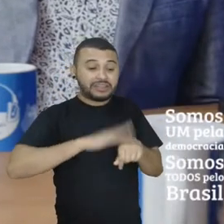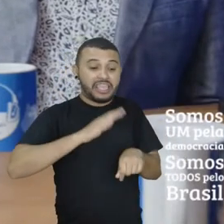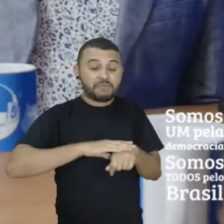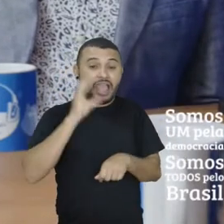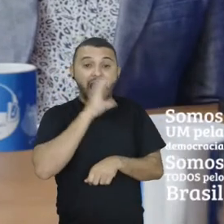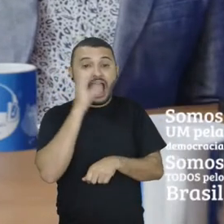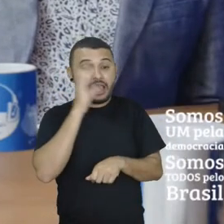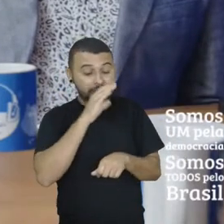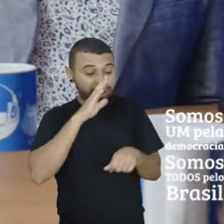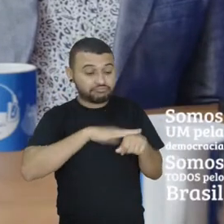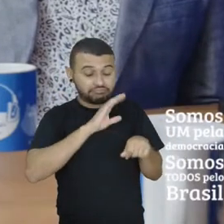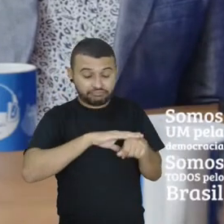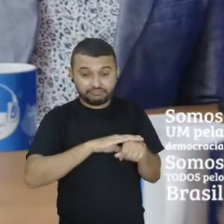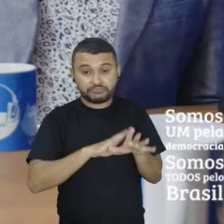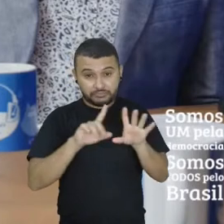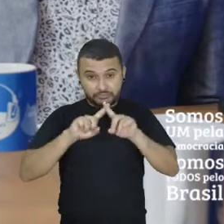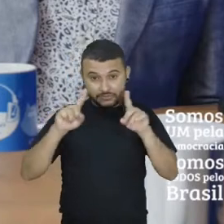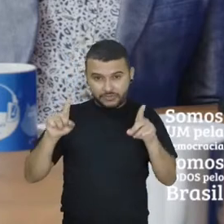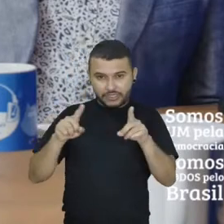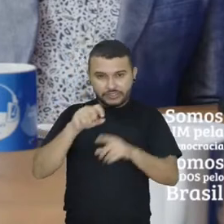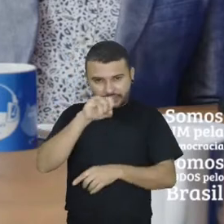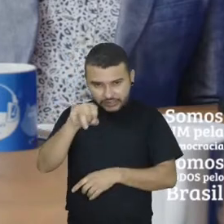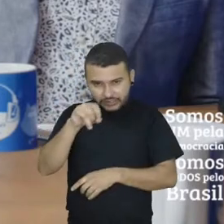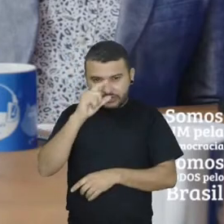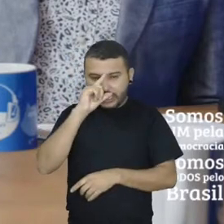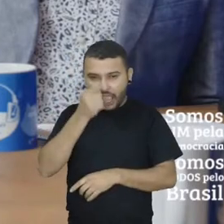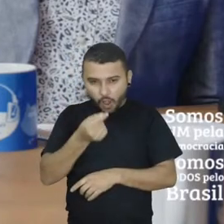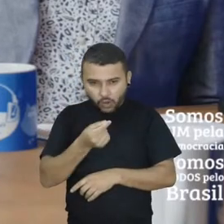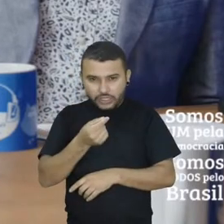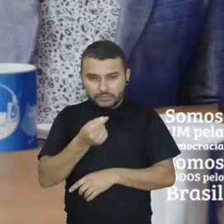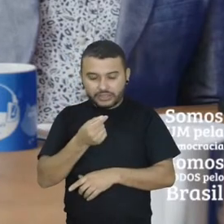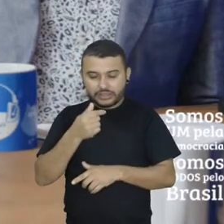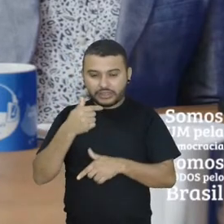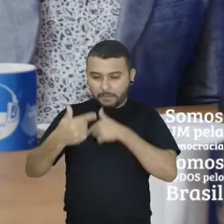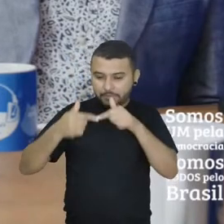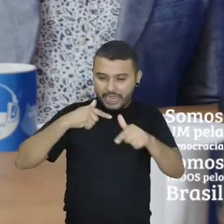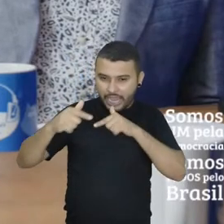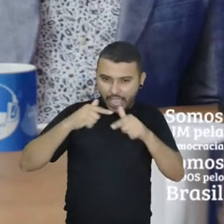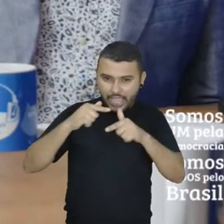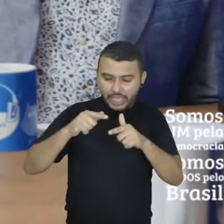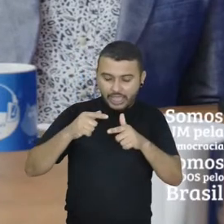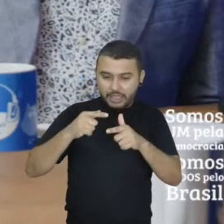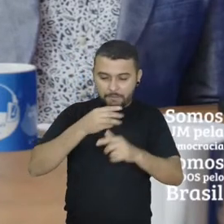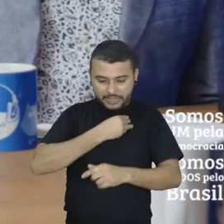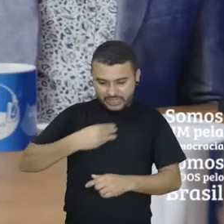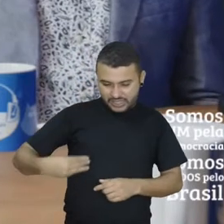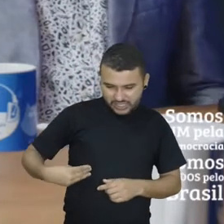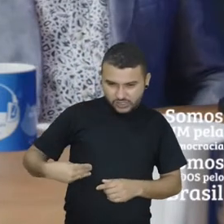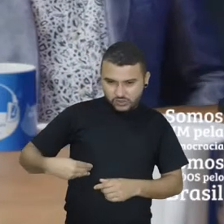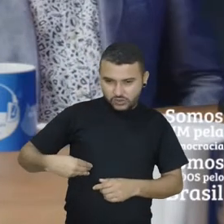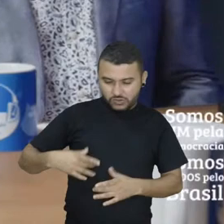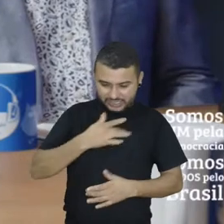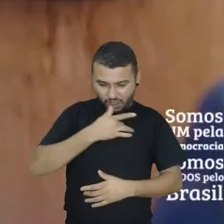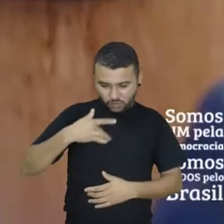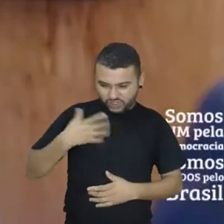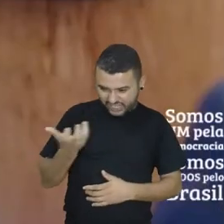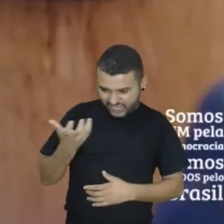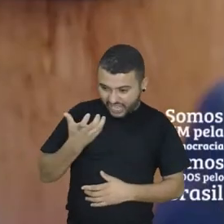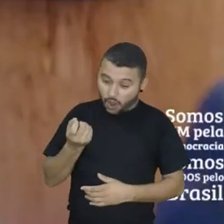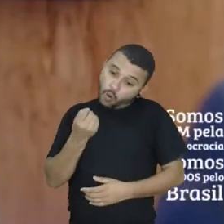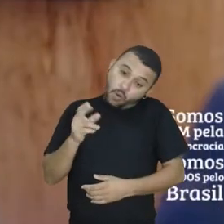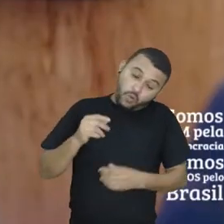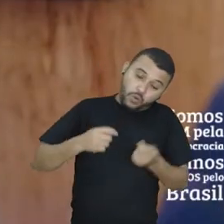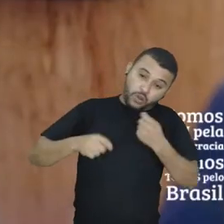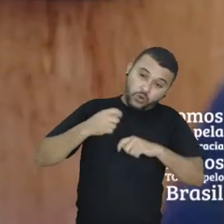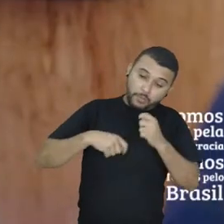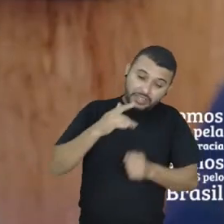aqui. Se o senhor for convidado para ser ministro da Economia ou da Saúde, o senhor aceita? Olha, eu pretendo...